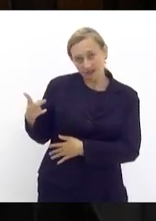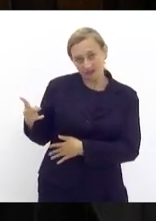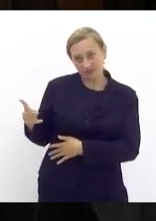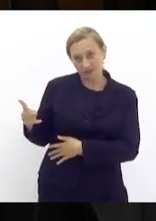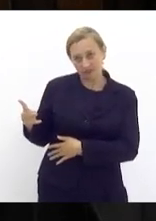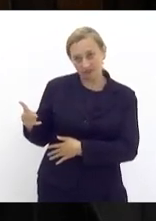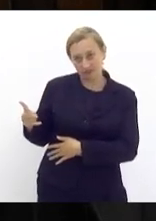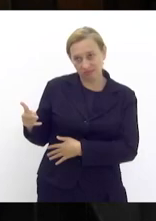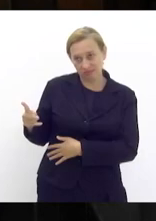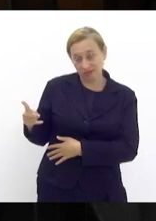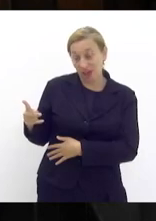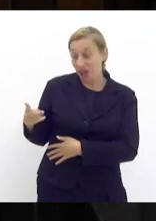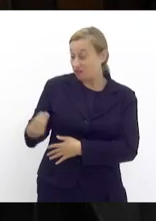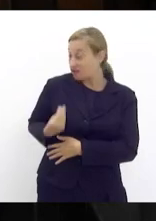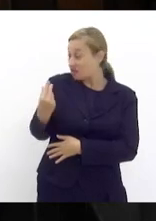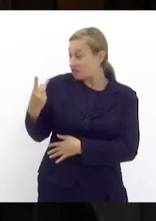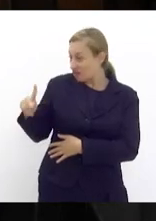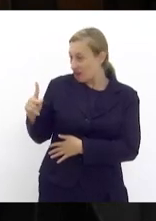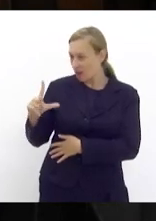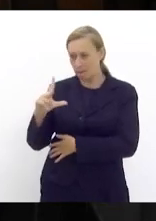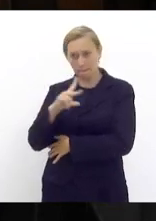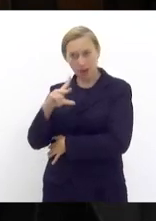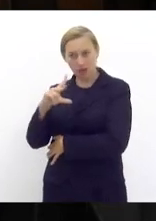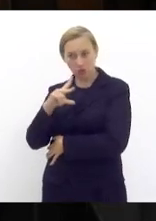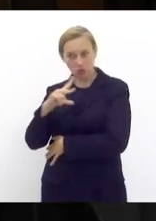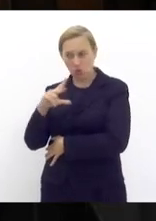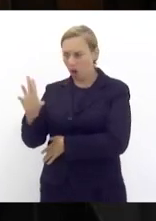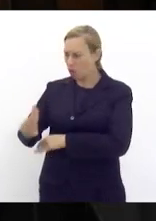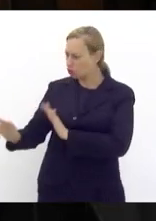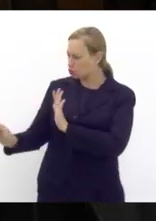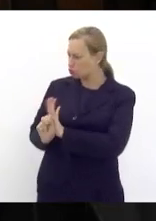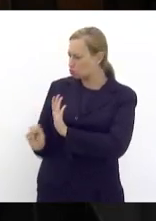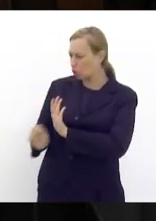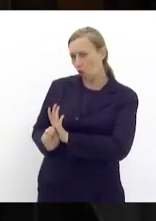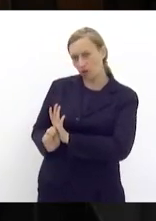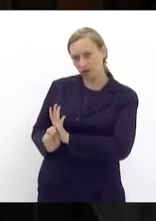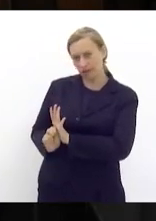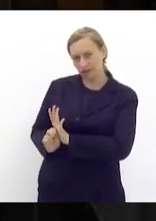a vida pregressa dele. Primeiramente, foi preso com drogas.